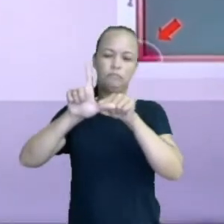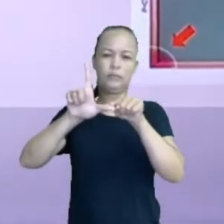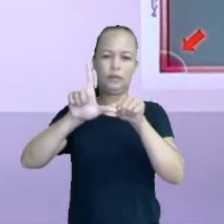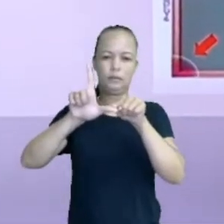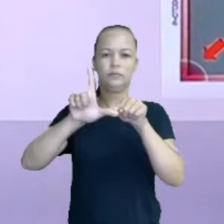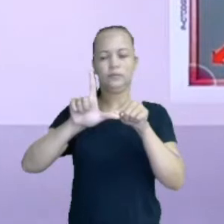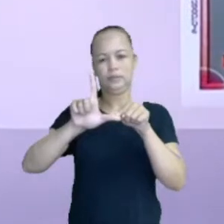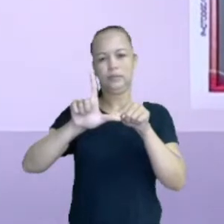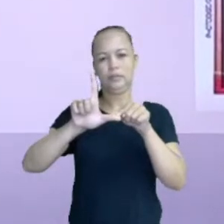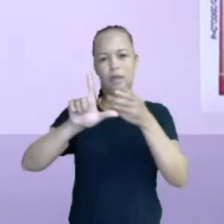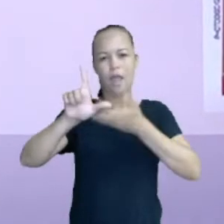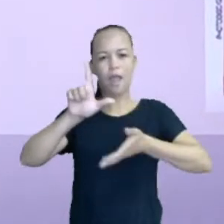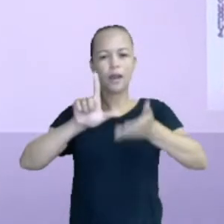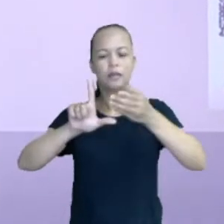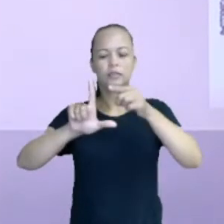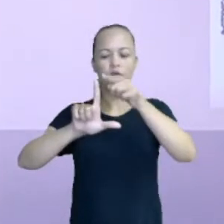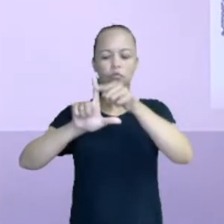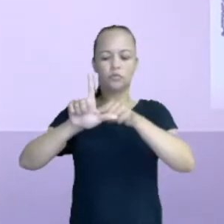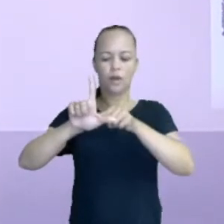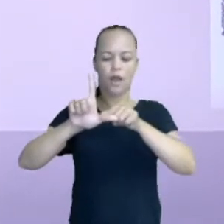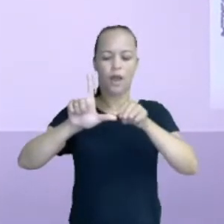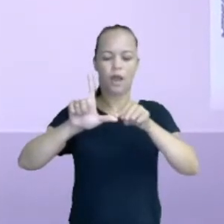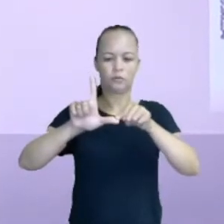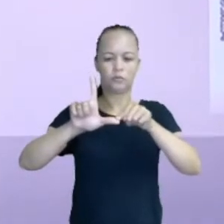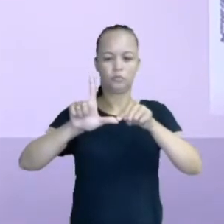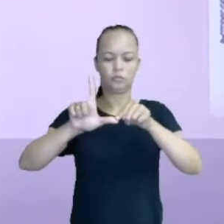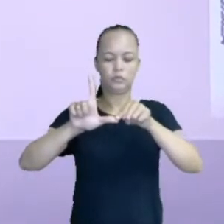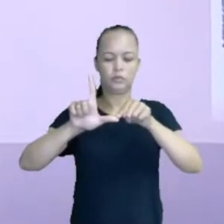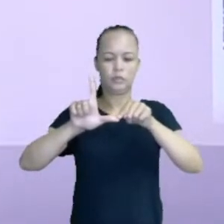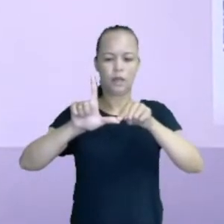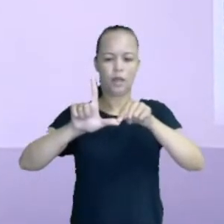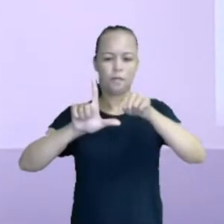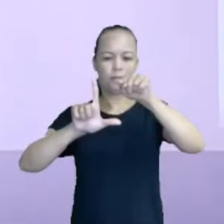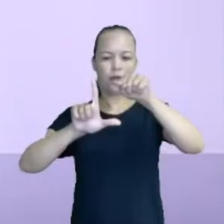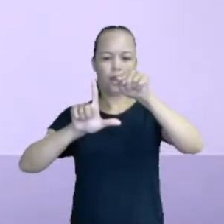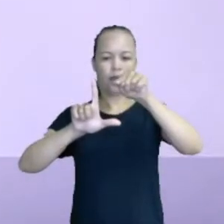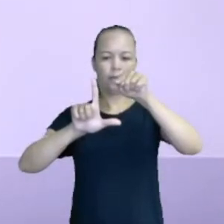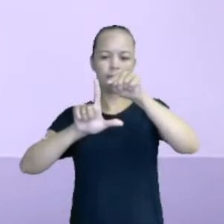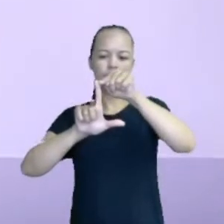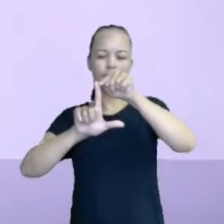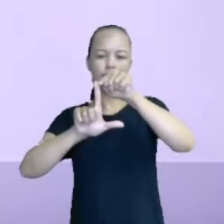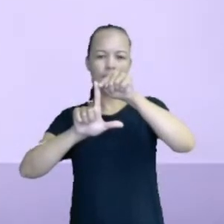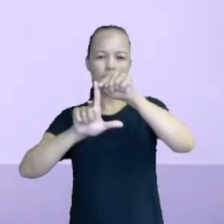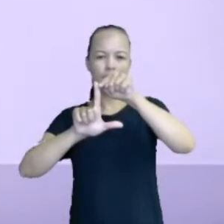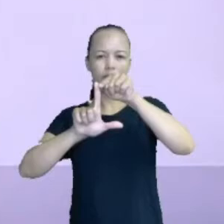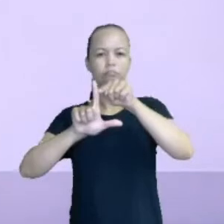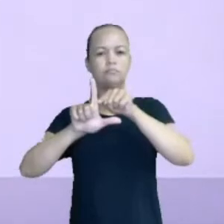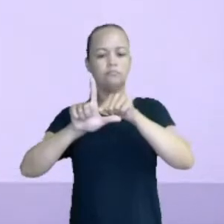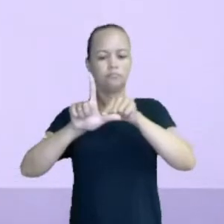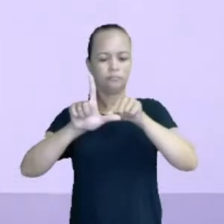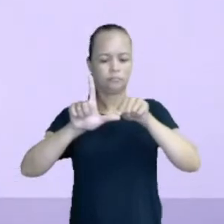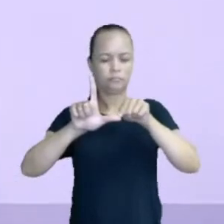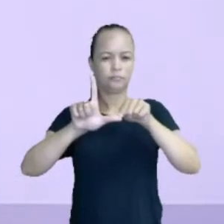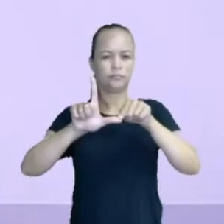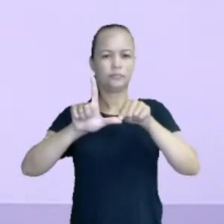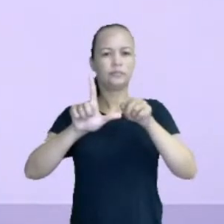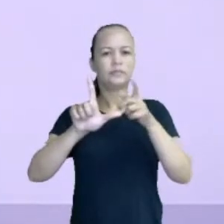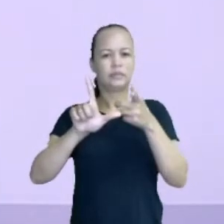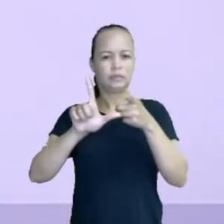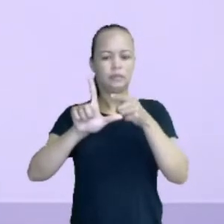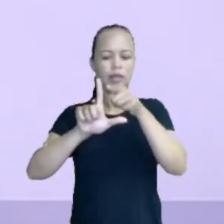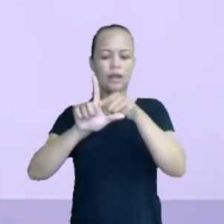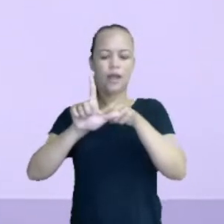A relação dos lados do ângulo, tá? O vértice. E aqui, ó,